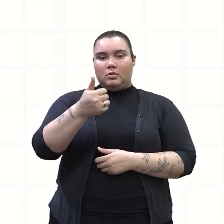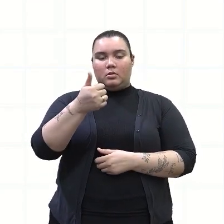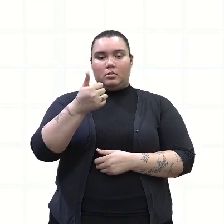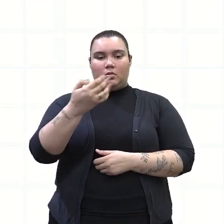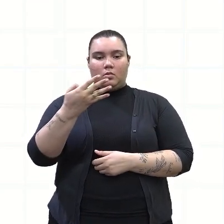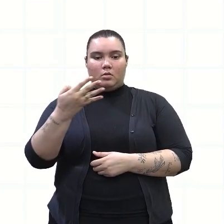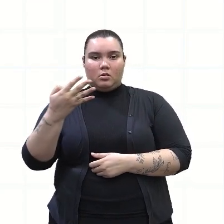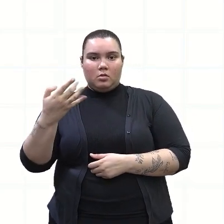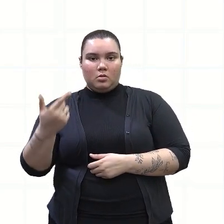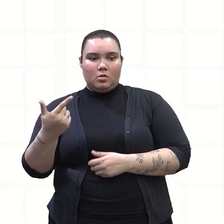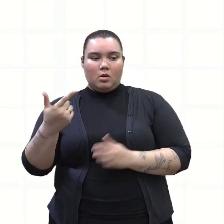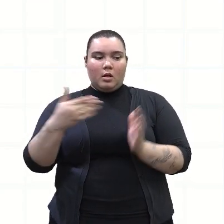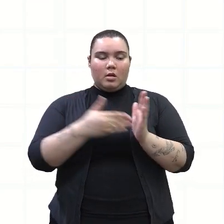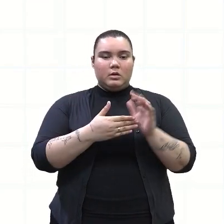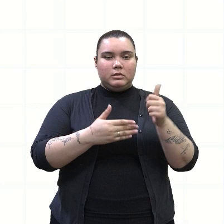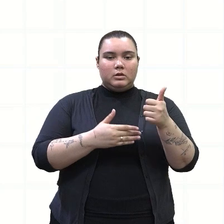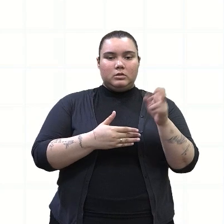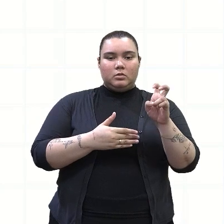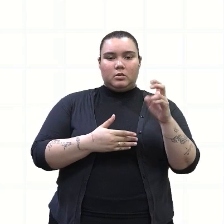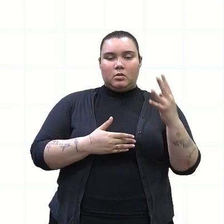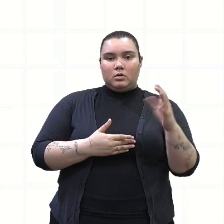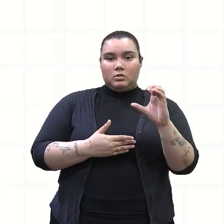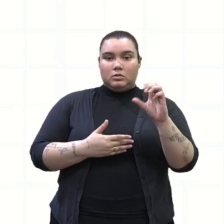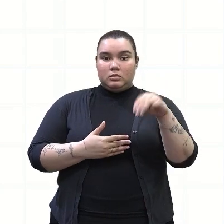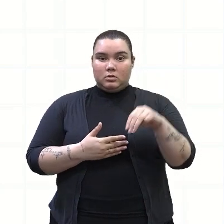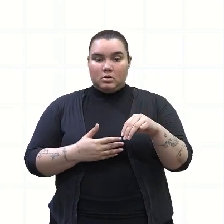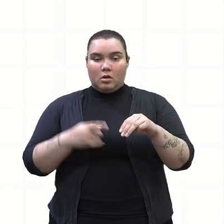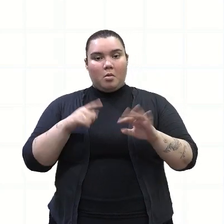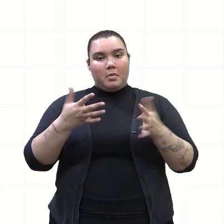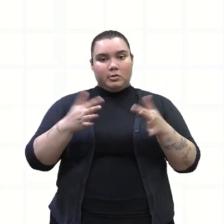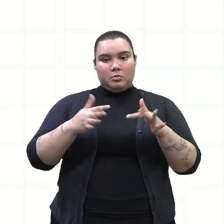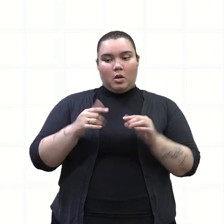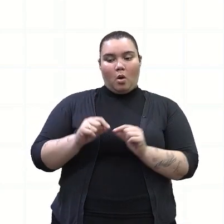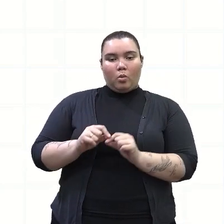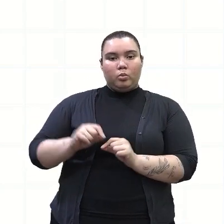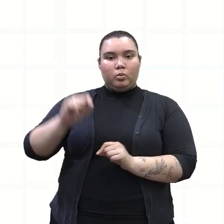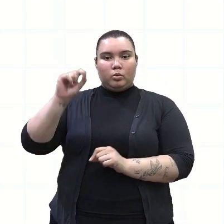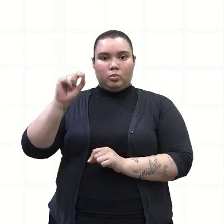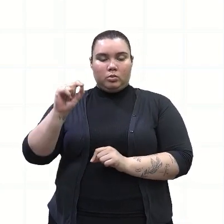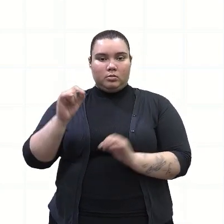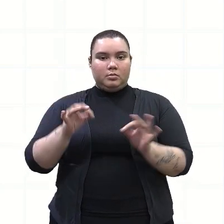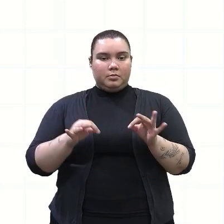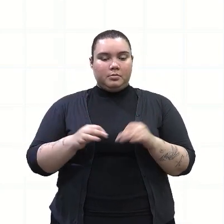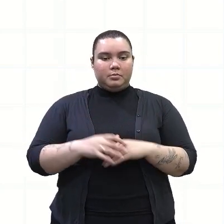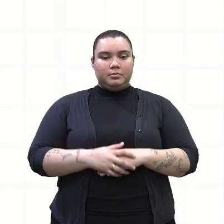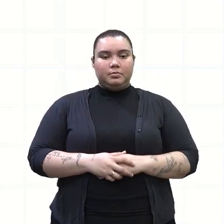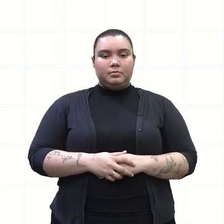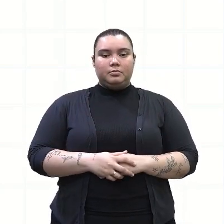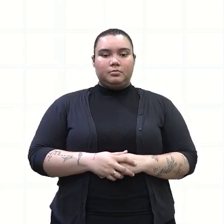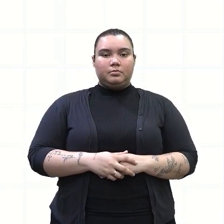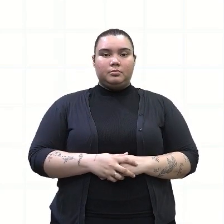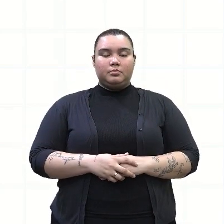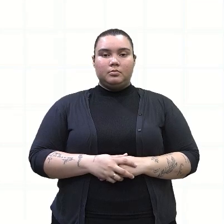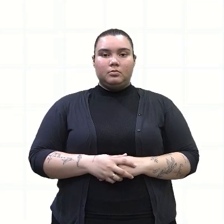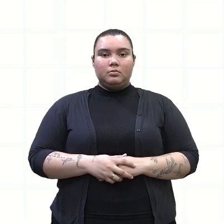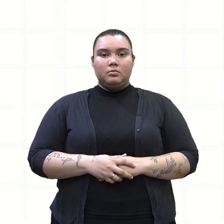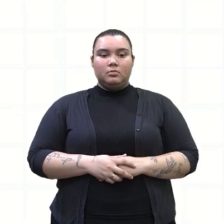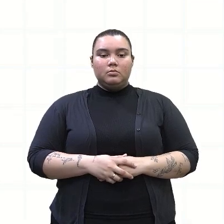142 e 154. É um novilho, é a média de um novilho, a altura de um novilho normal, né? Da média, ok?